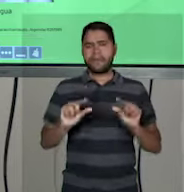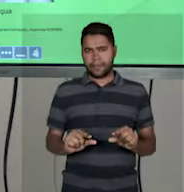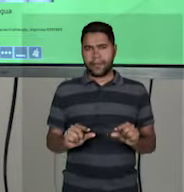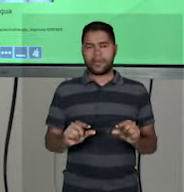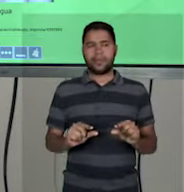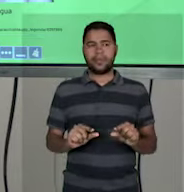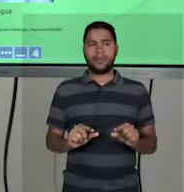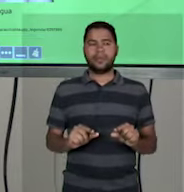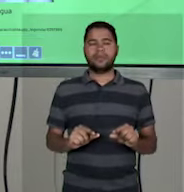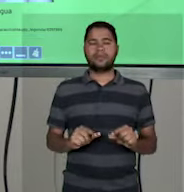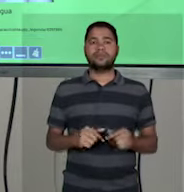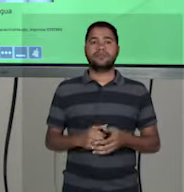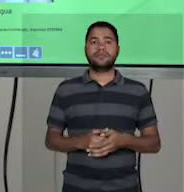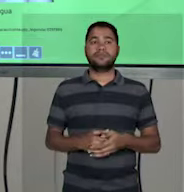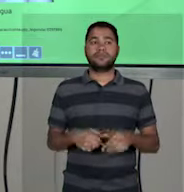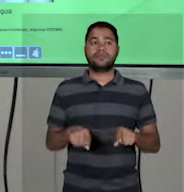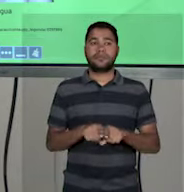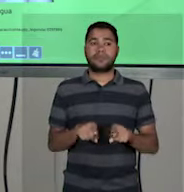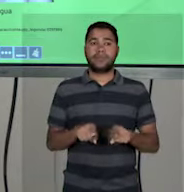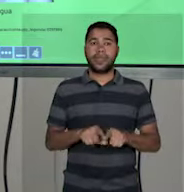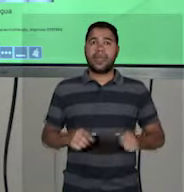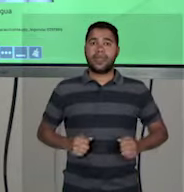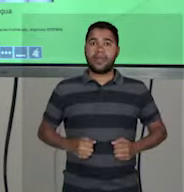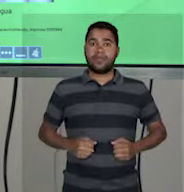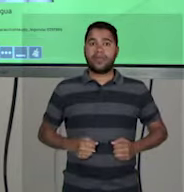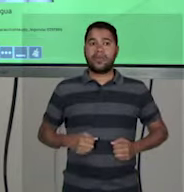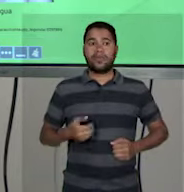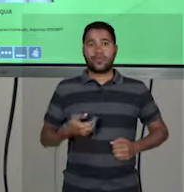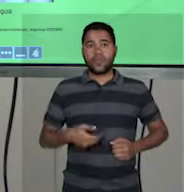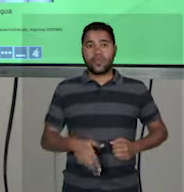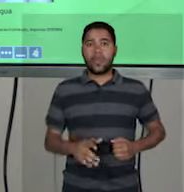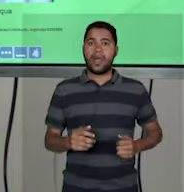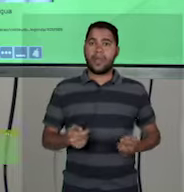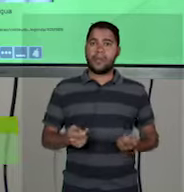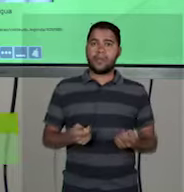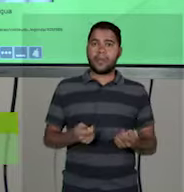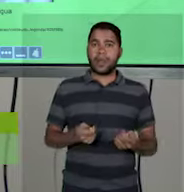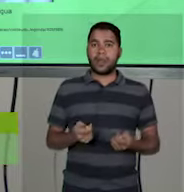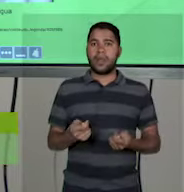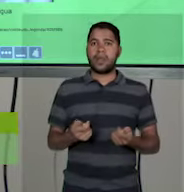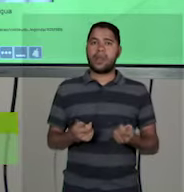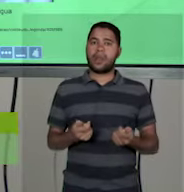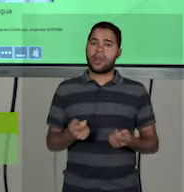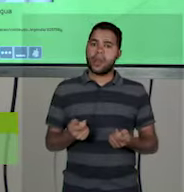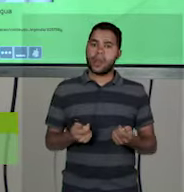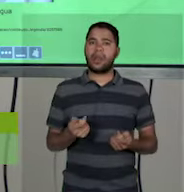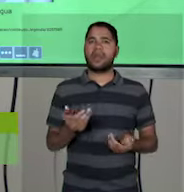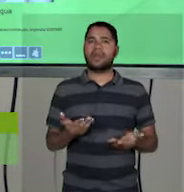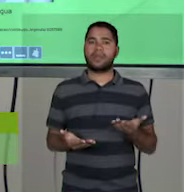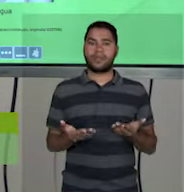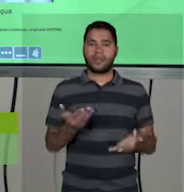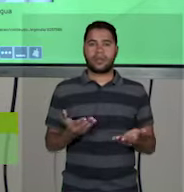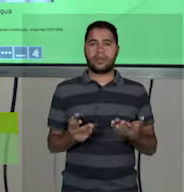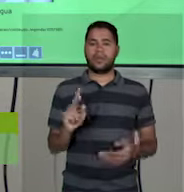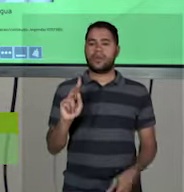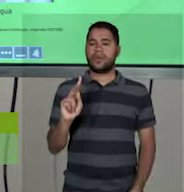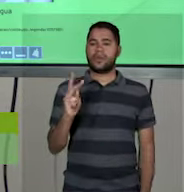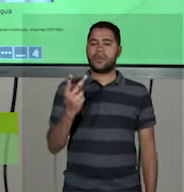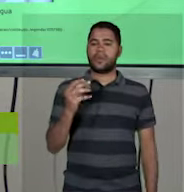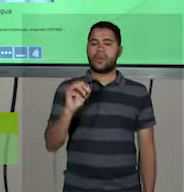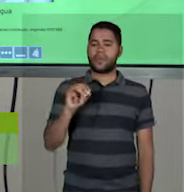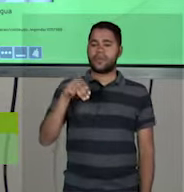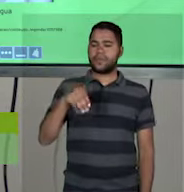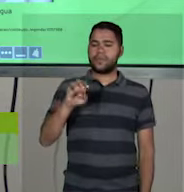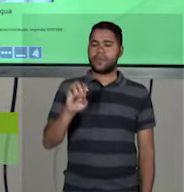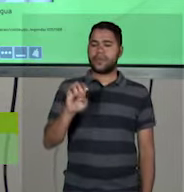não elimine a água em excesso. Então, tem que manter ali um equilíbrio. A gente chama isso de homeostase,